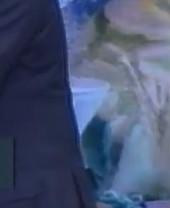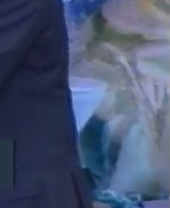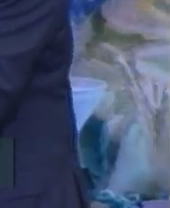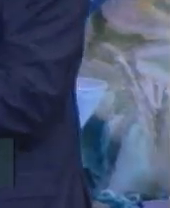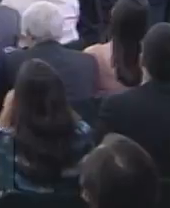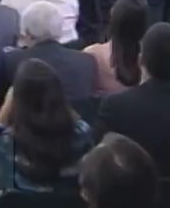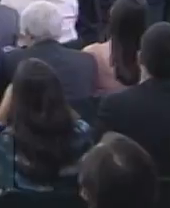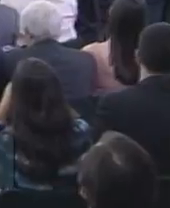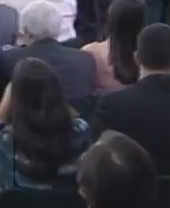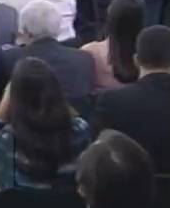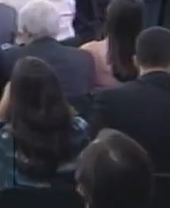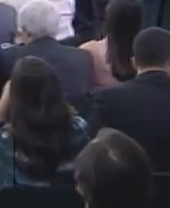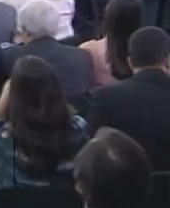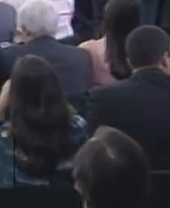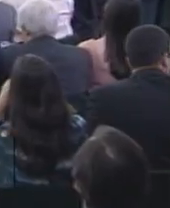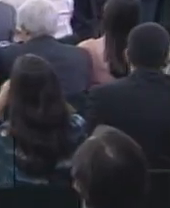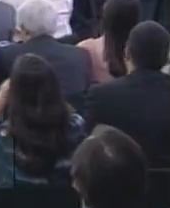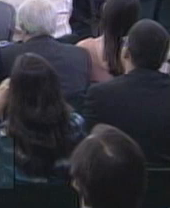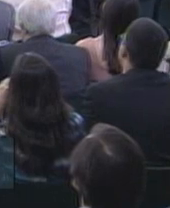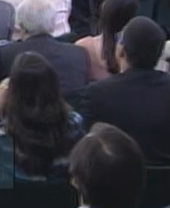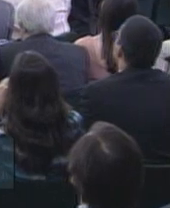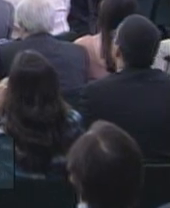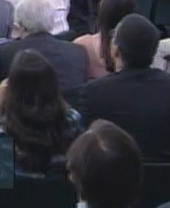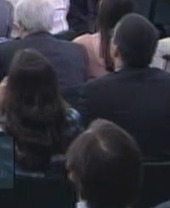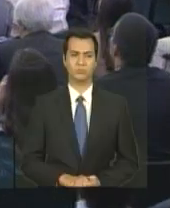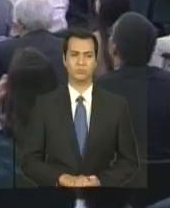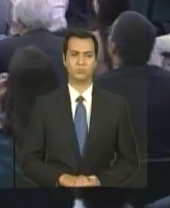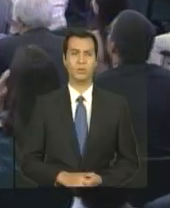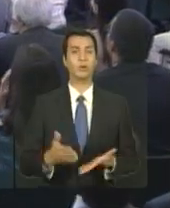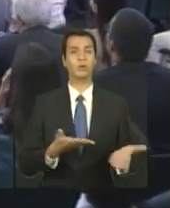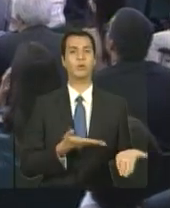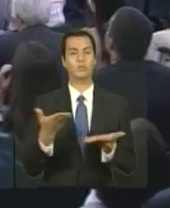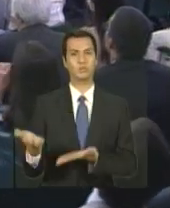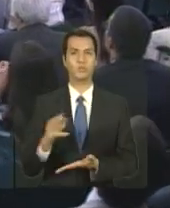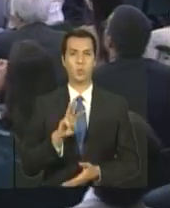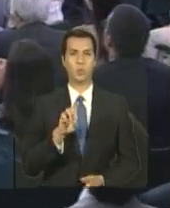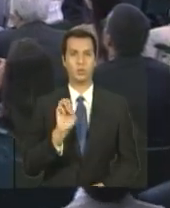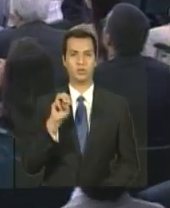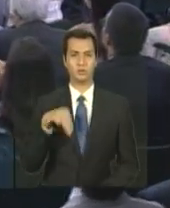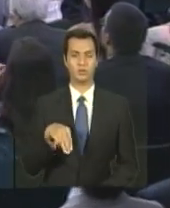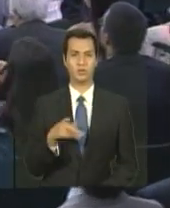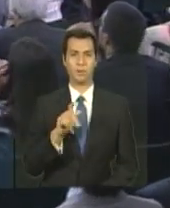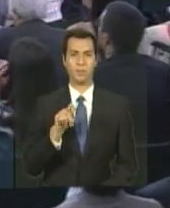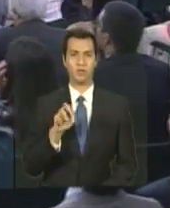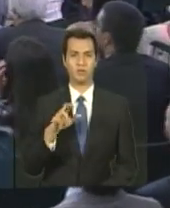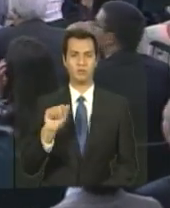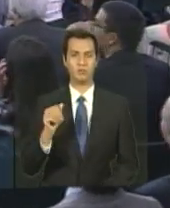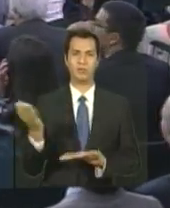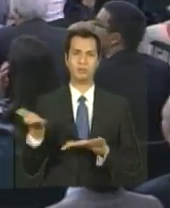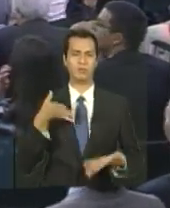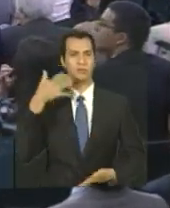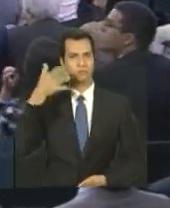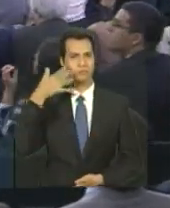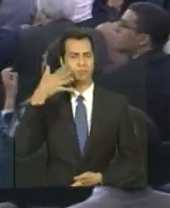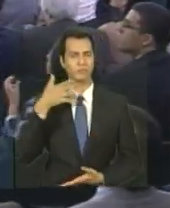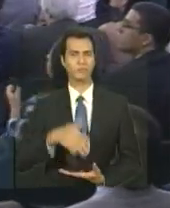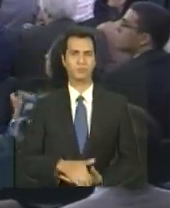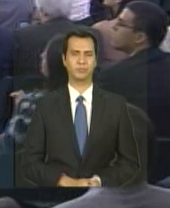Neste momento, em nome de todos os agraciados, a senhora Wendy Aparecida Figueiredo Gomes fará uso da palavra.